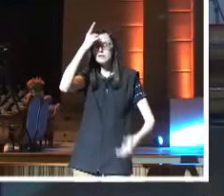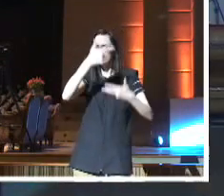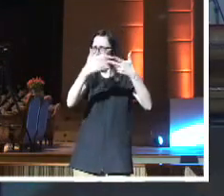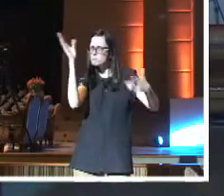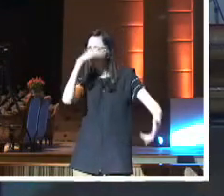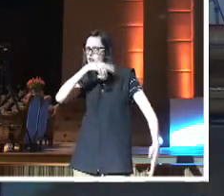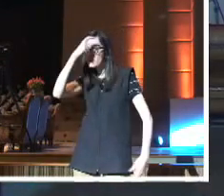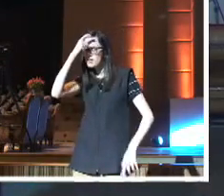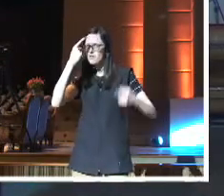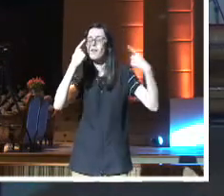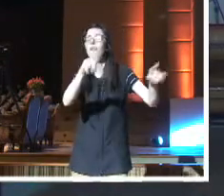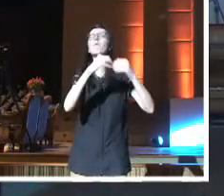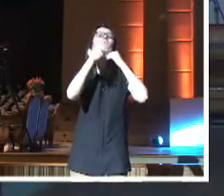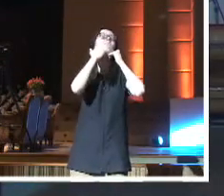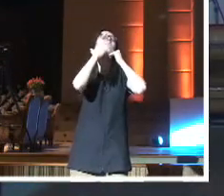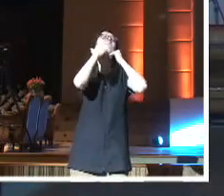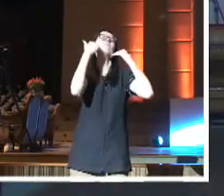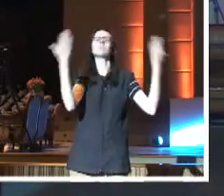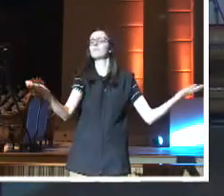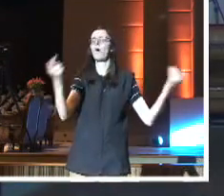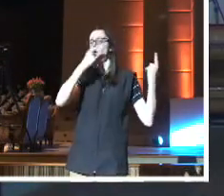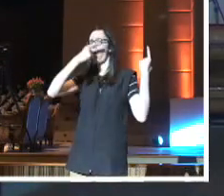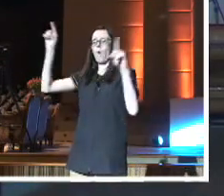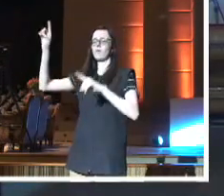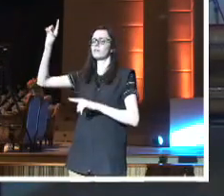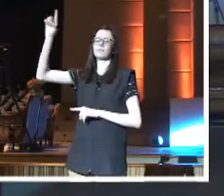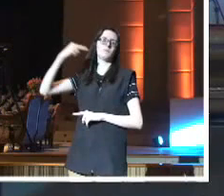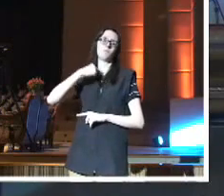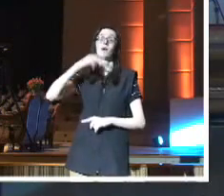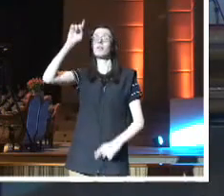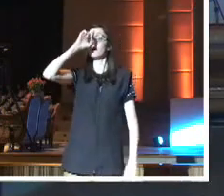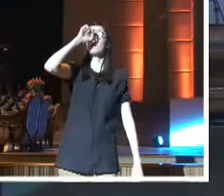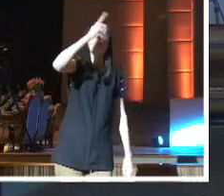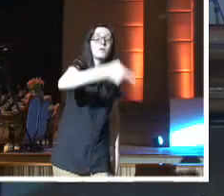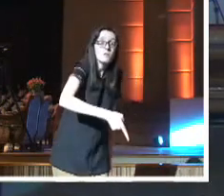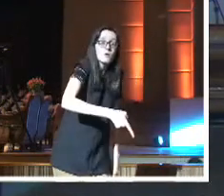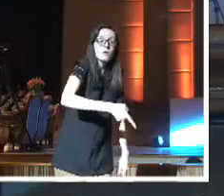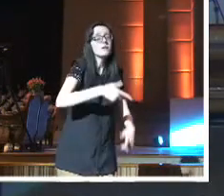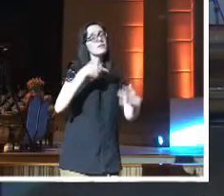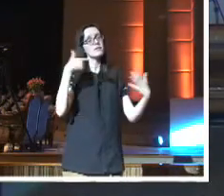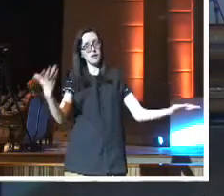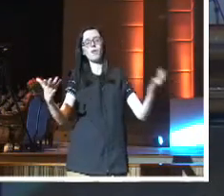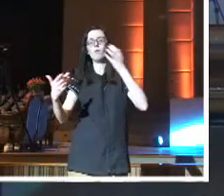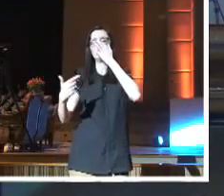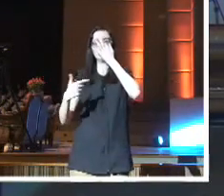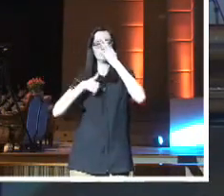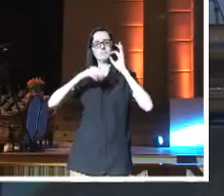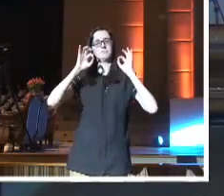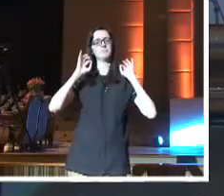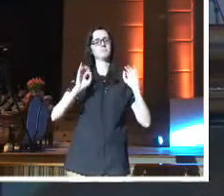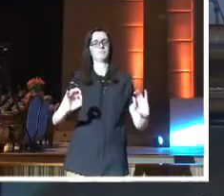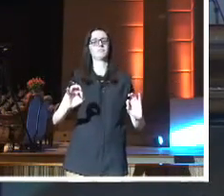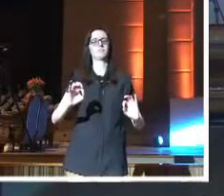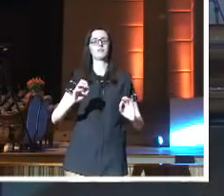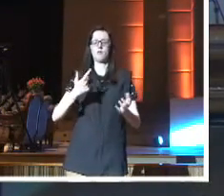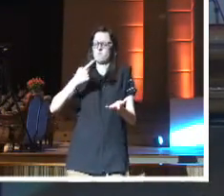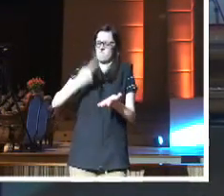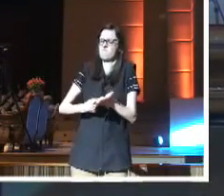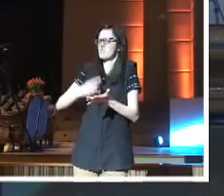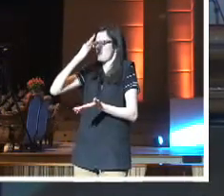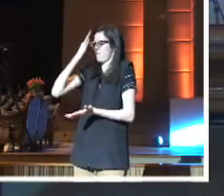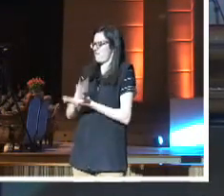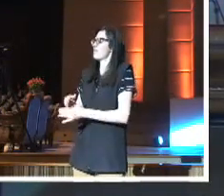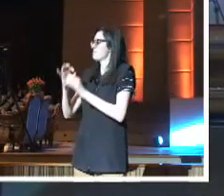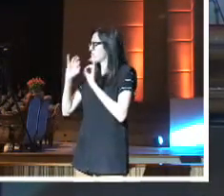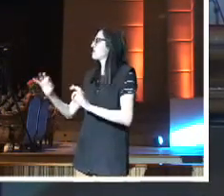tem nada que possam ir contra o teu decreto. Por isso eu reafirmo a minha fé no